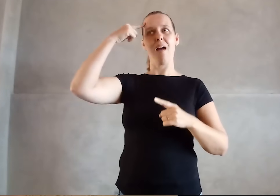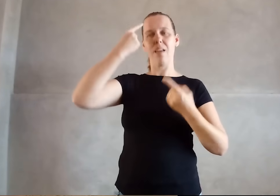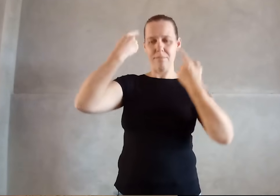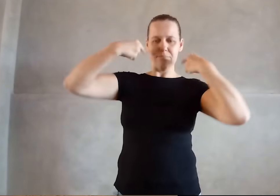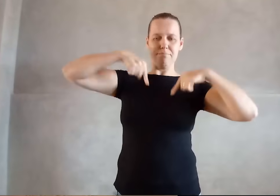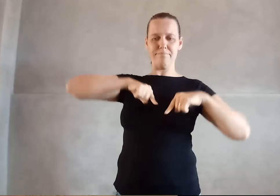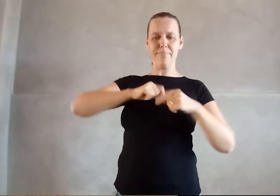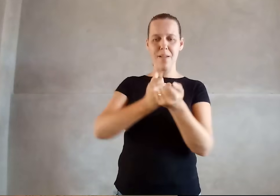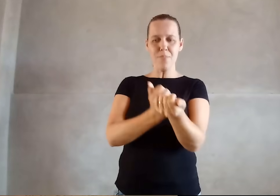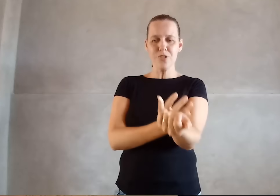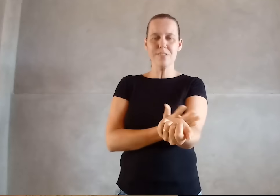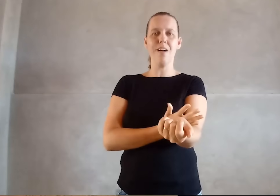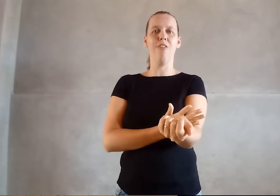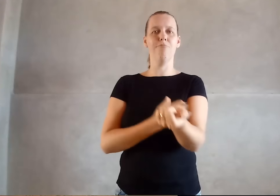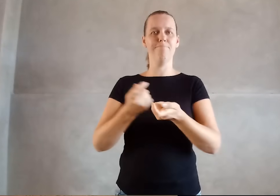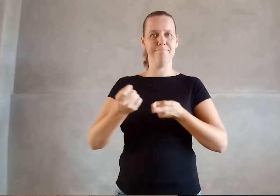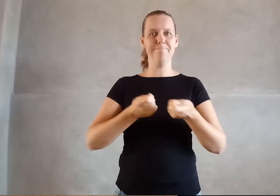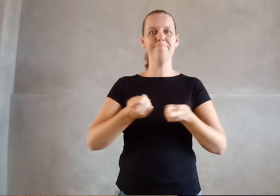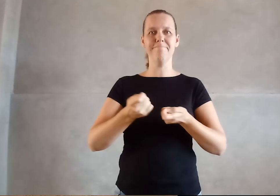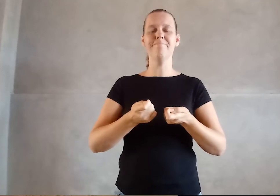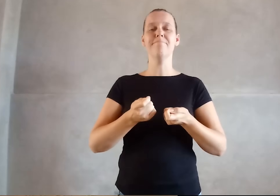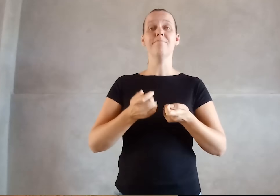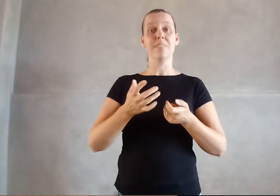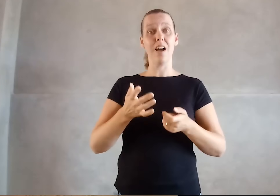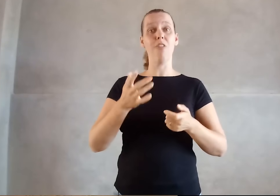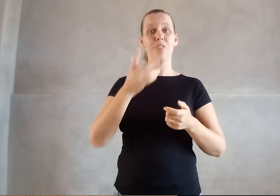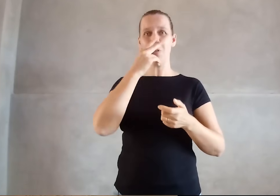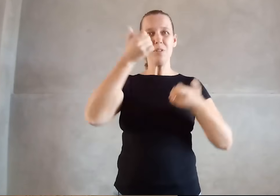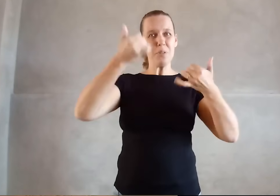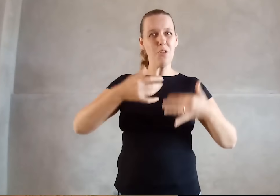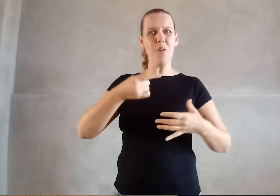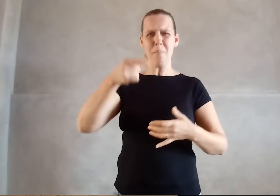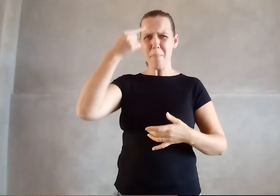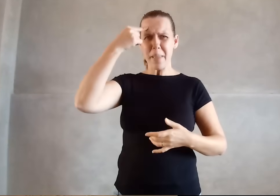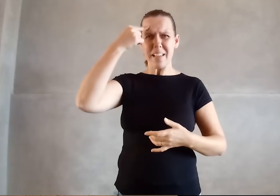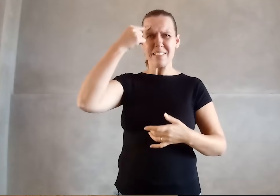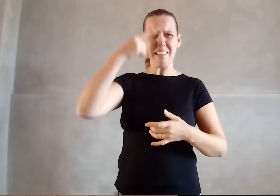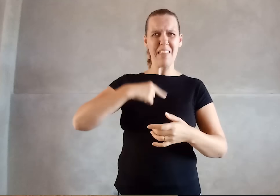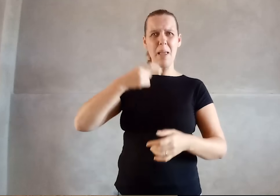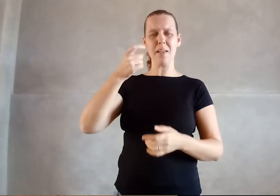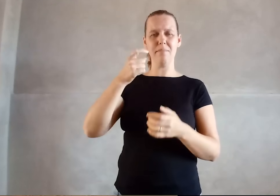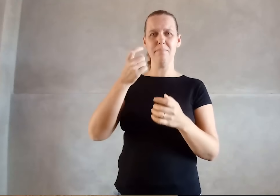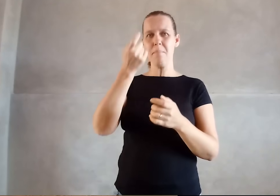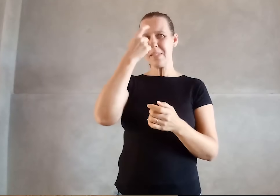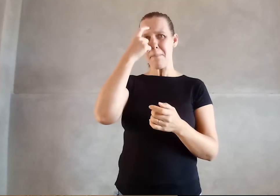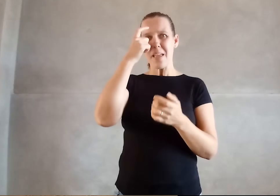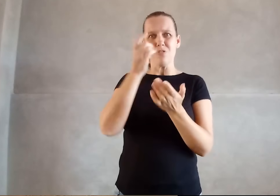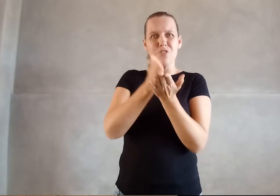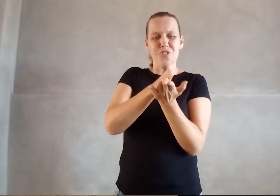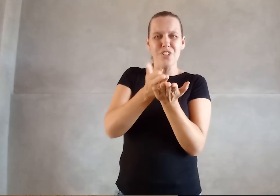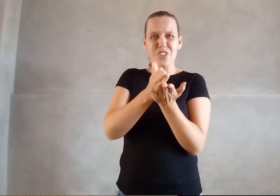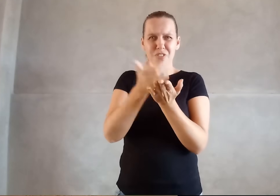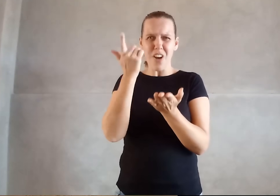quem tem mente dividida vai receber coisa alguma de Deus, porque ele tem ânimo também dobre, ânimo